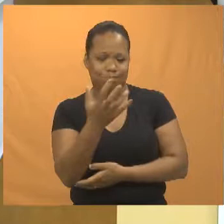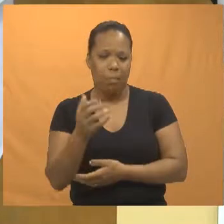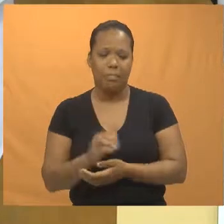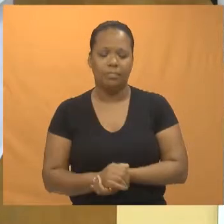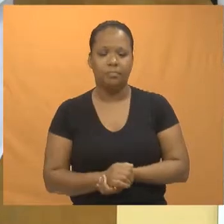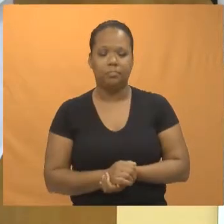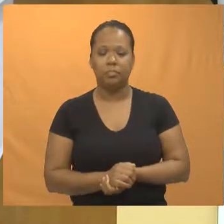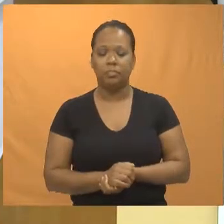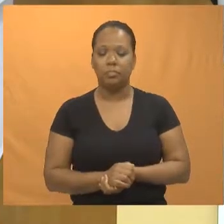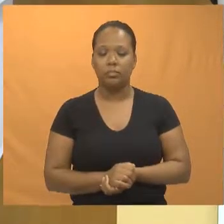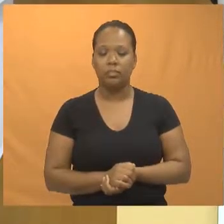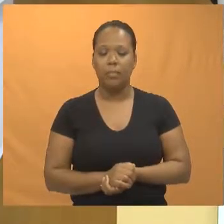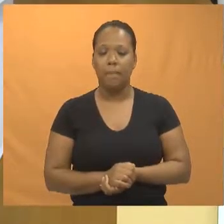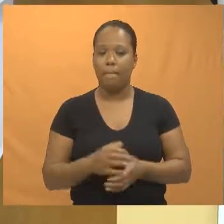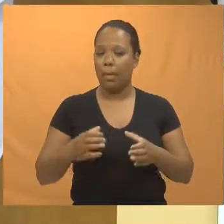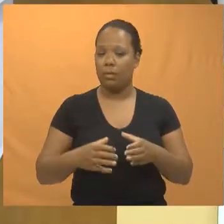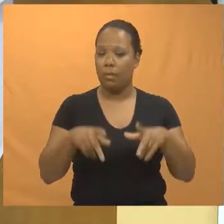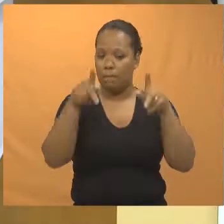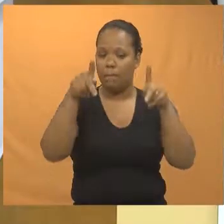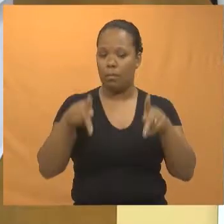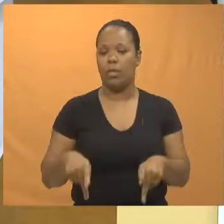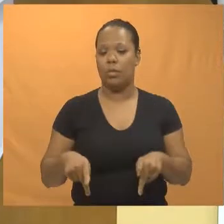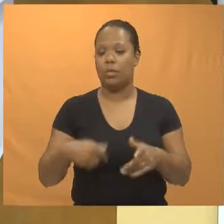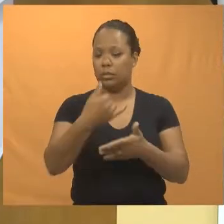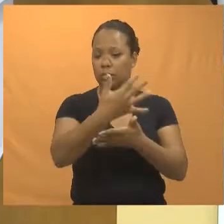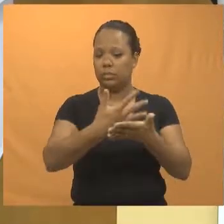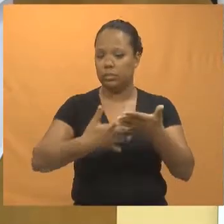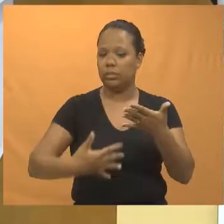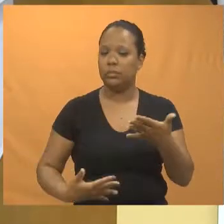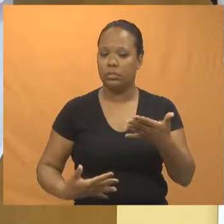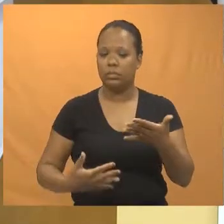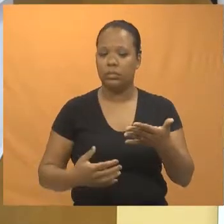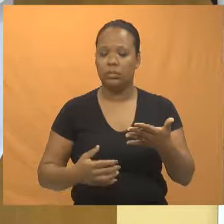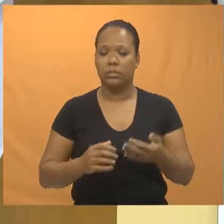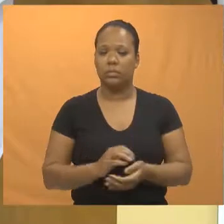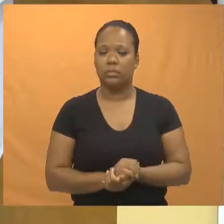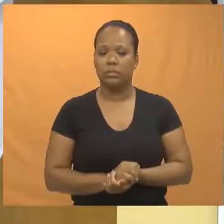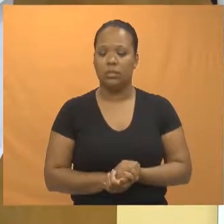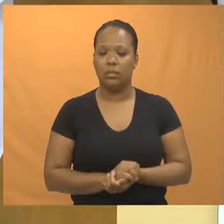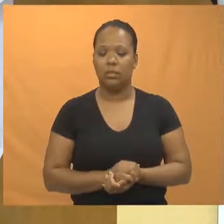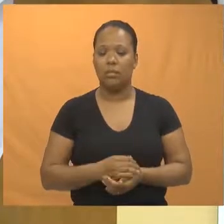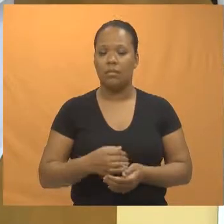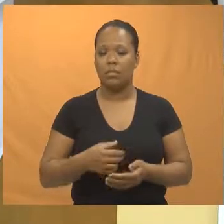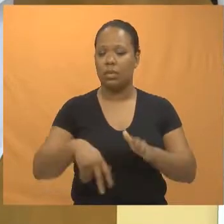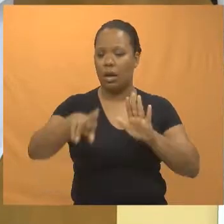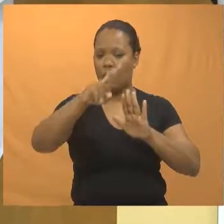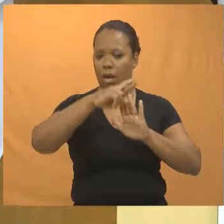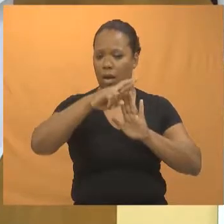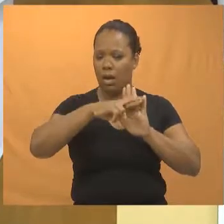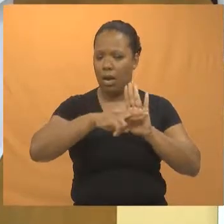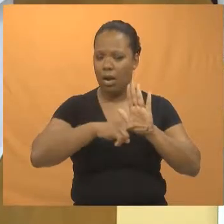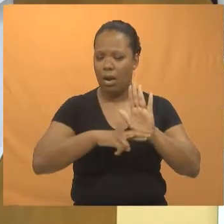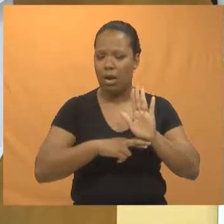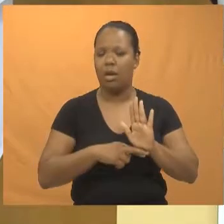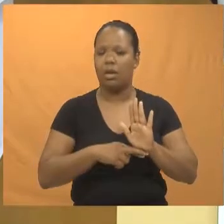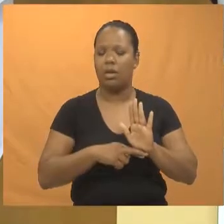Assim, cabe o poder público atestar a viabilidade e garantir que normas e empreendimentos com potencial